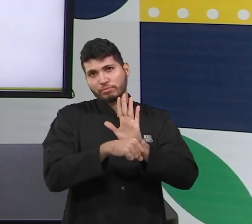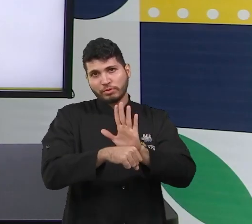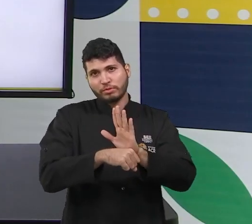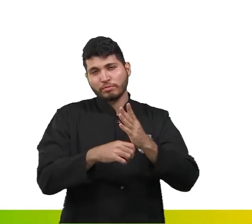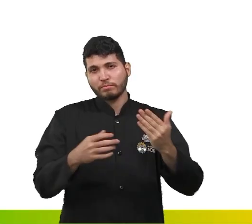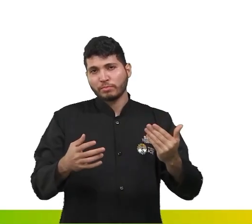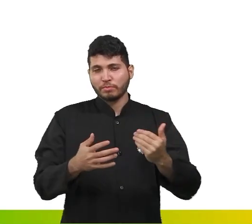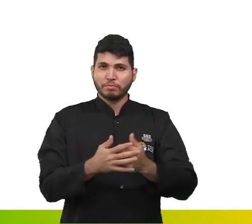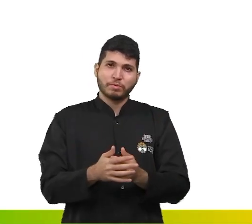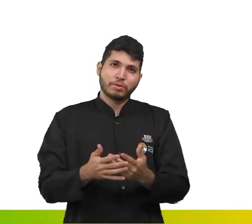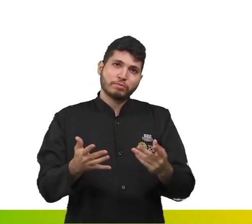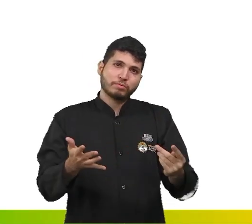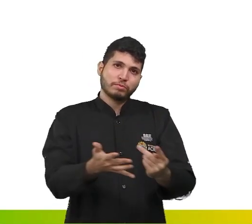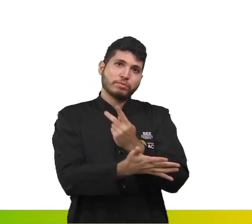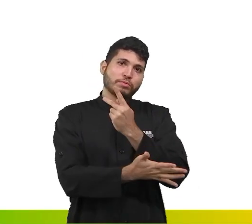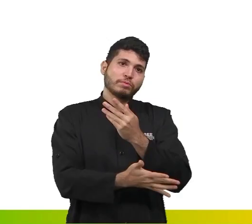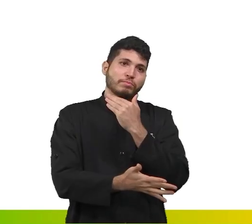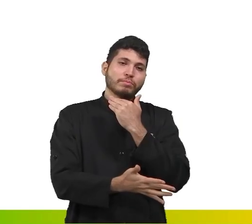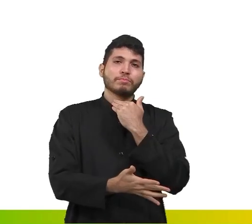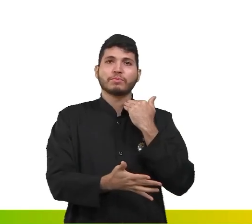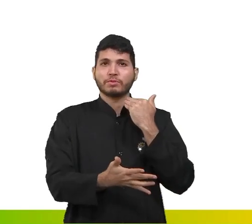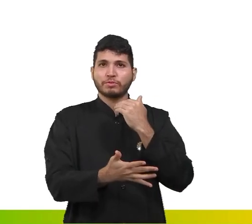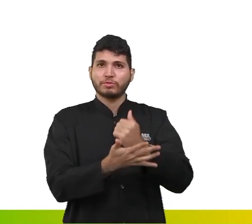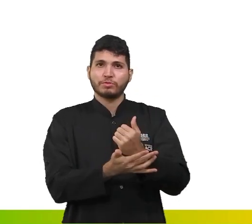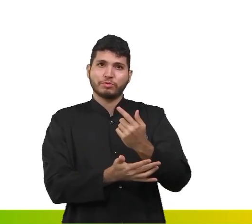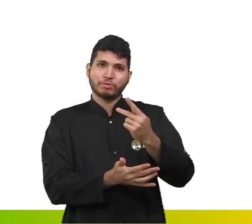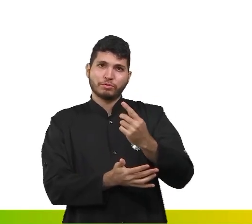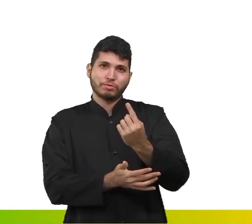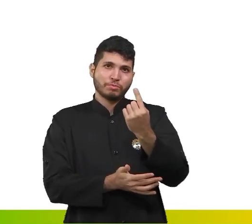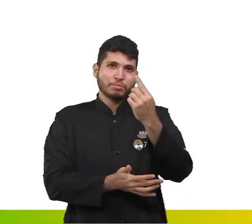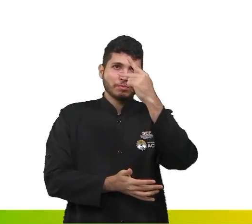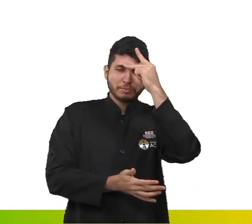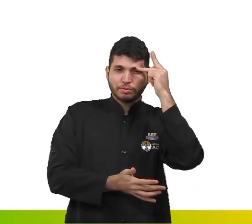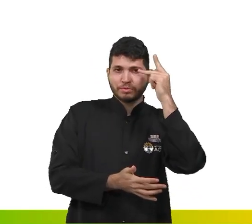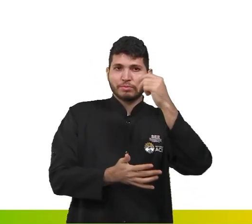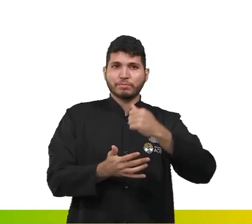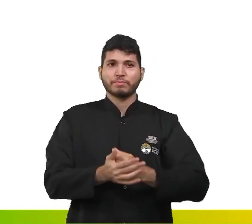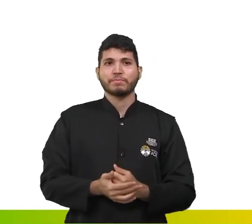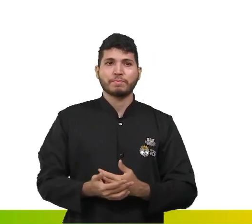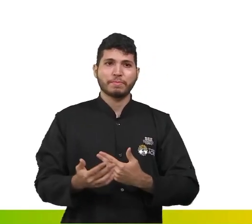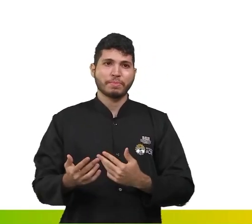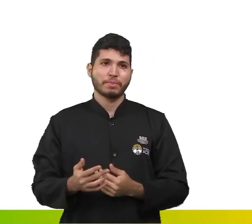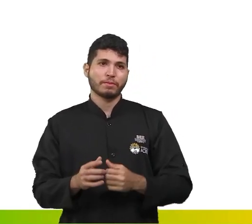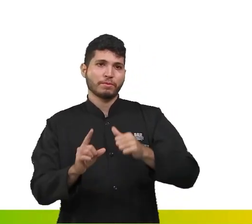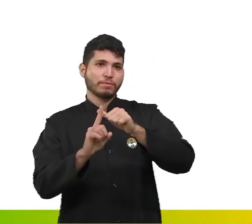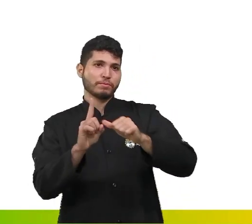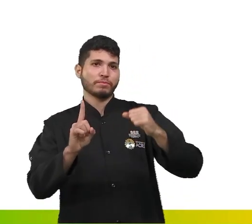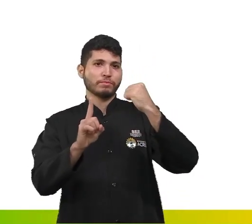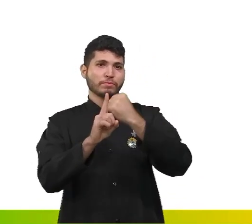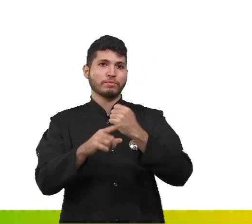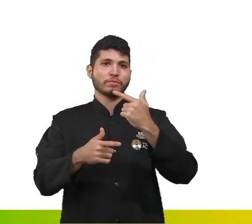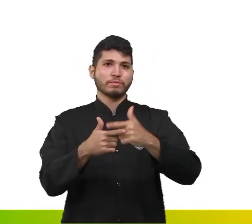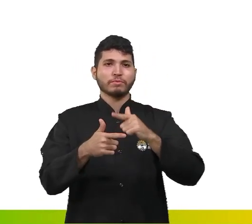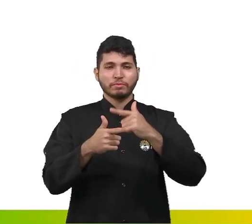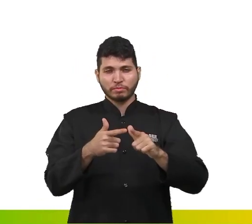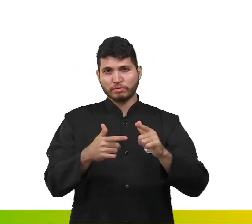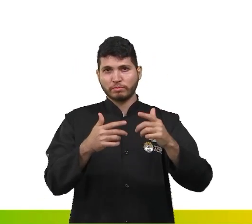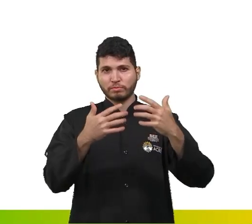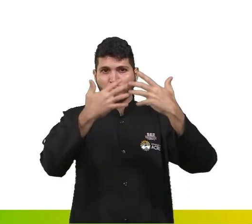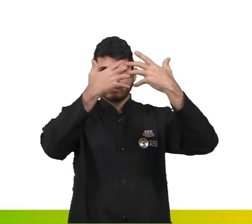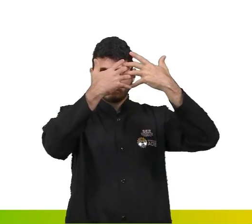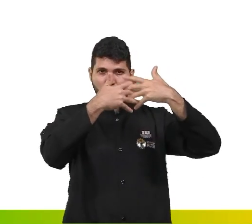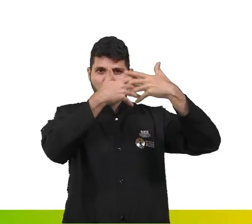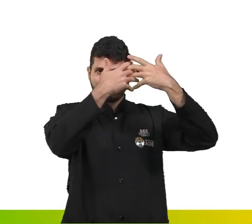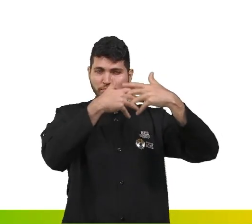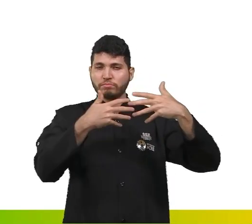Continuando, para concluir a nossa aula, o feminicídio é um problema complexo que exige atenção